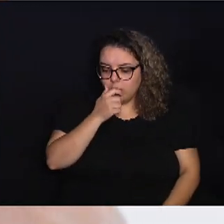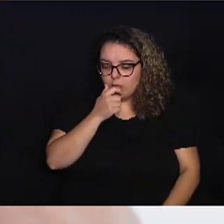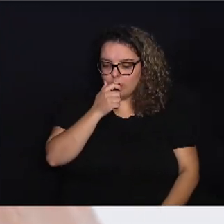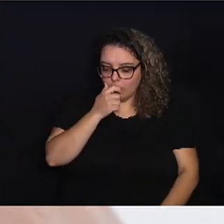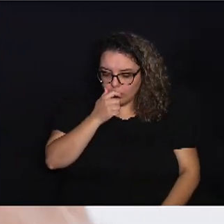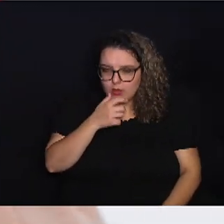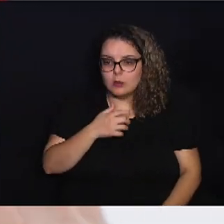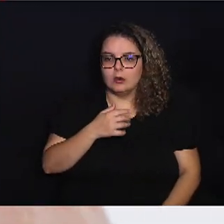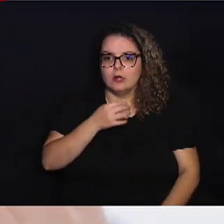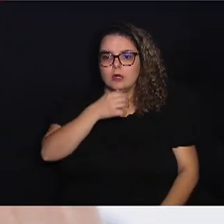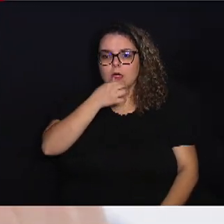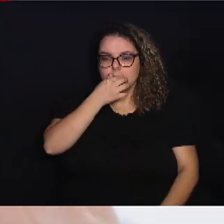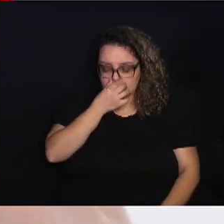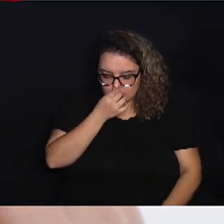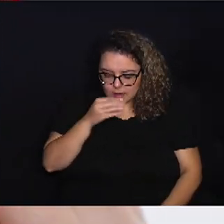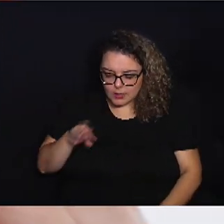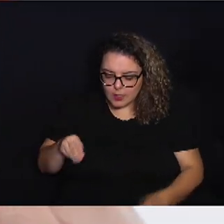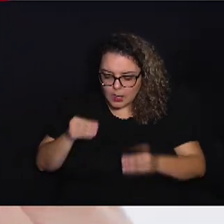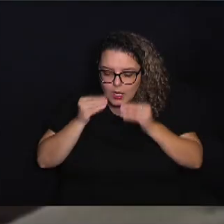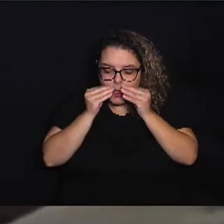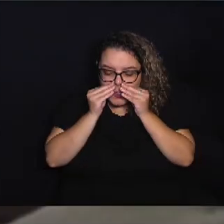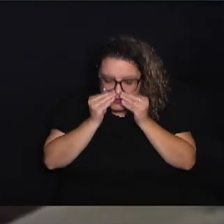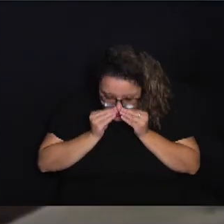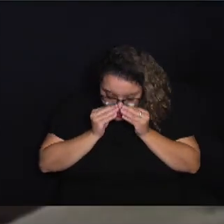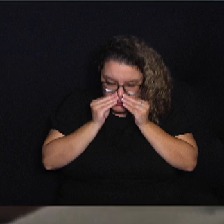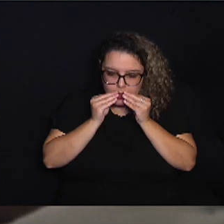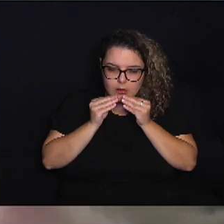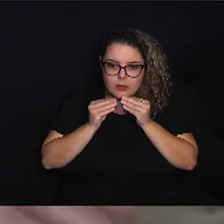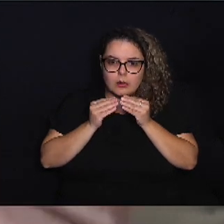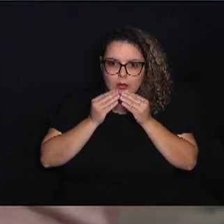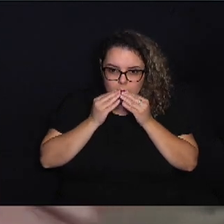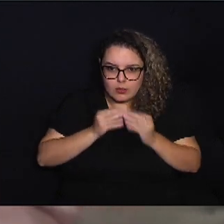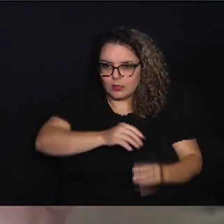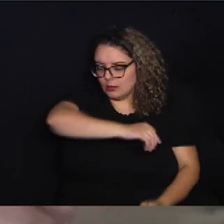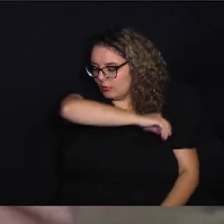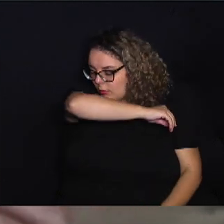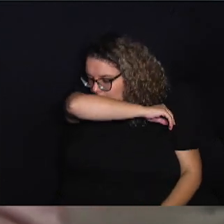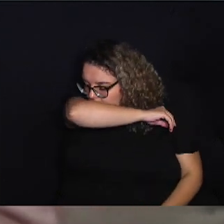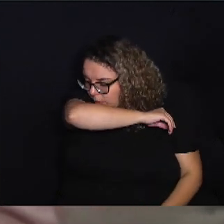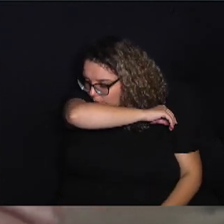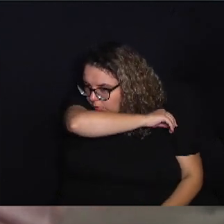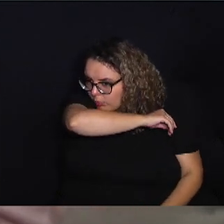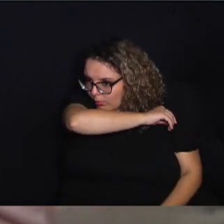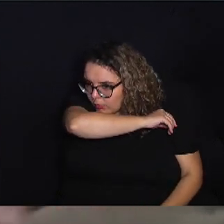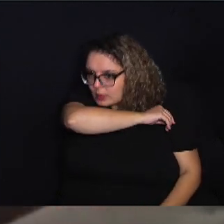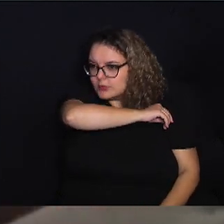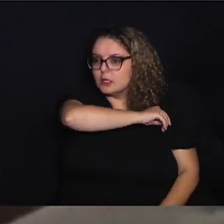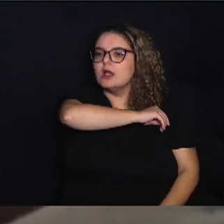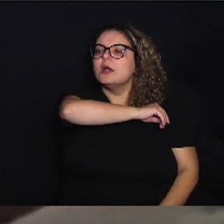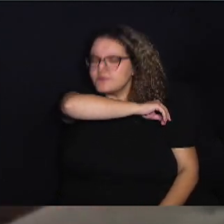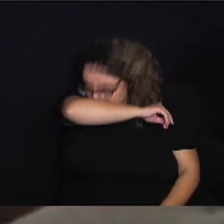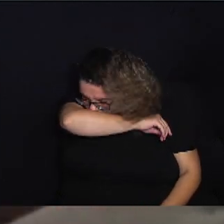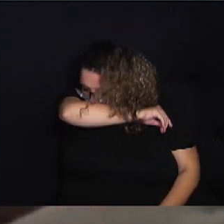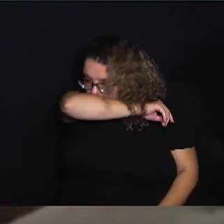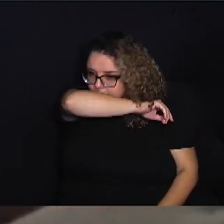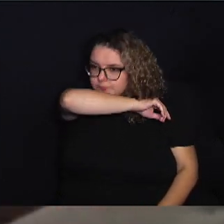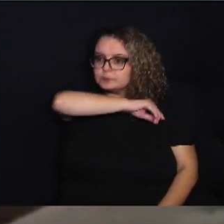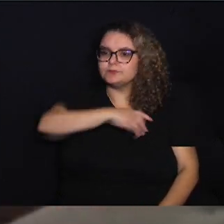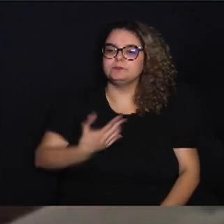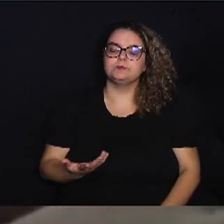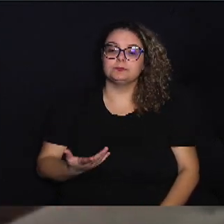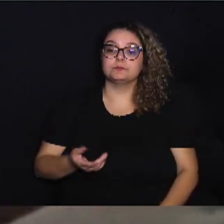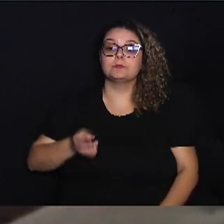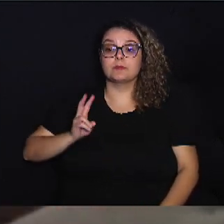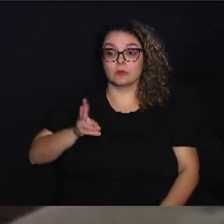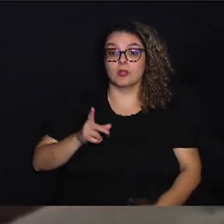espirrar, usar um lencinho, ou então tossir e espirrar no seu braço, né, na parte anterior do antebraço. E sempre depois